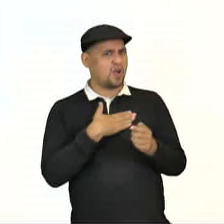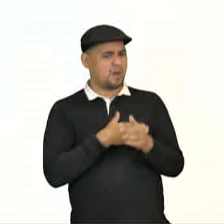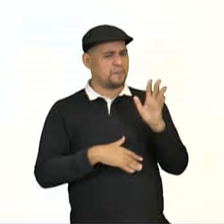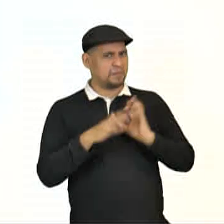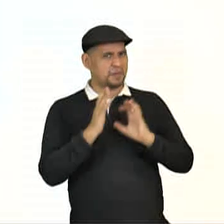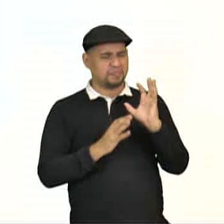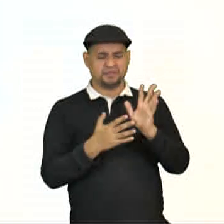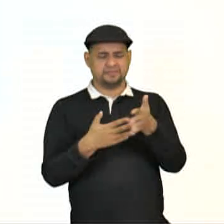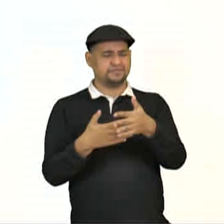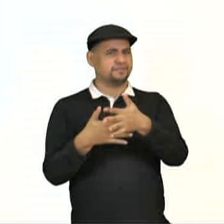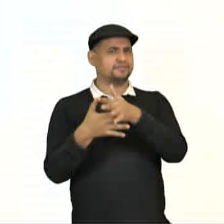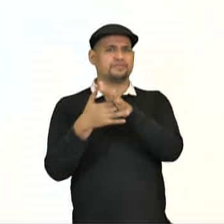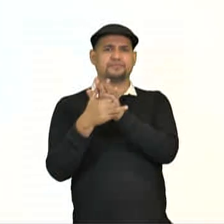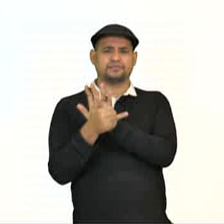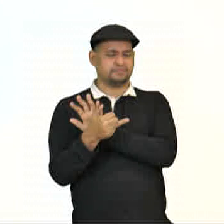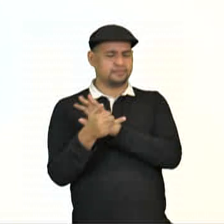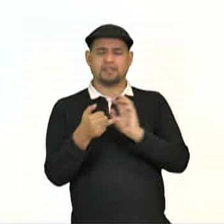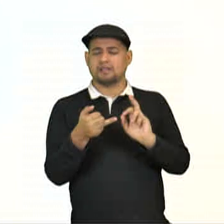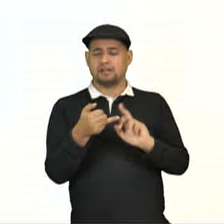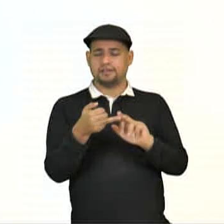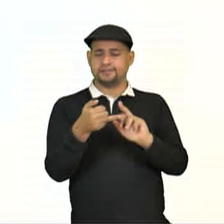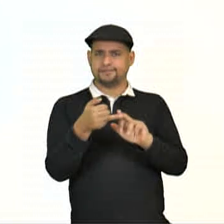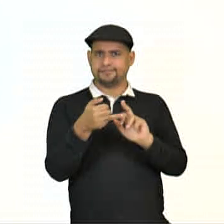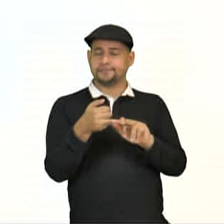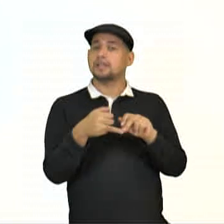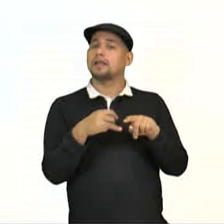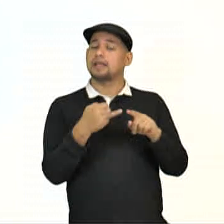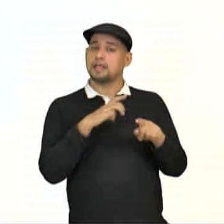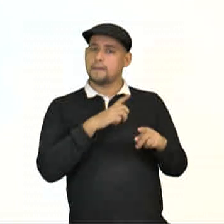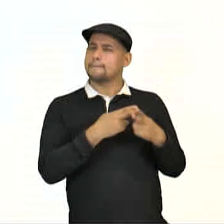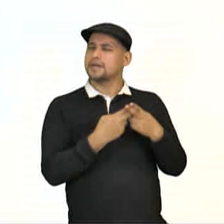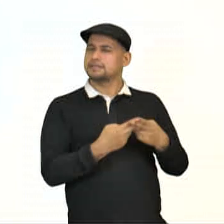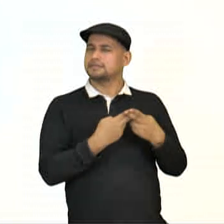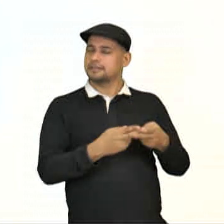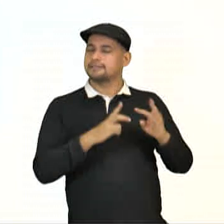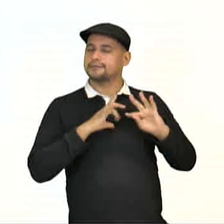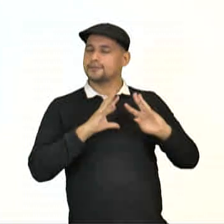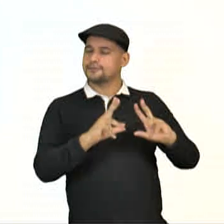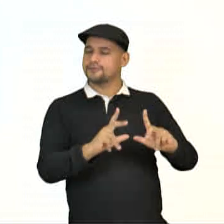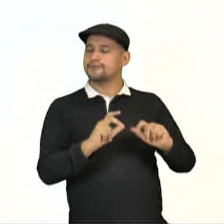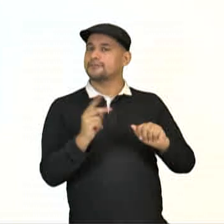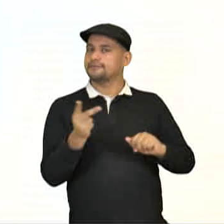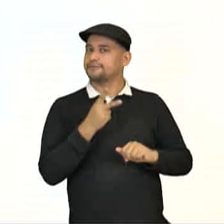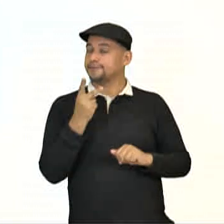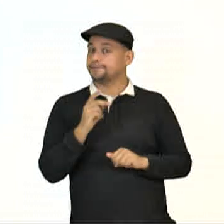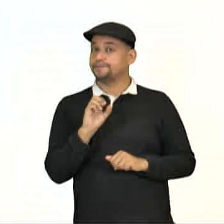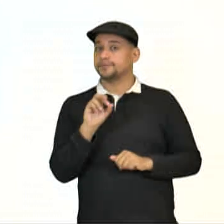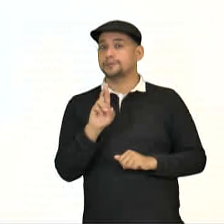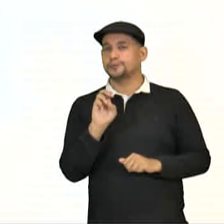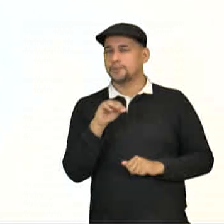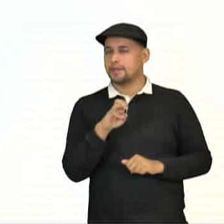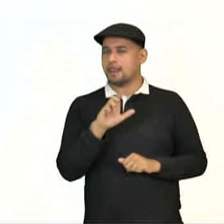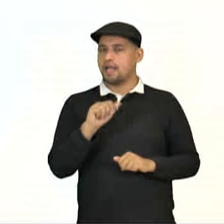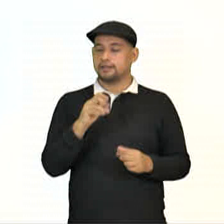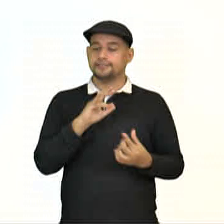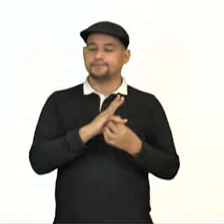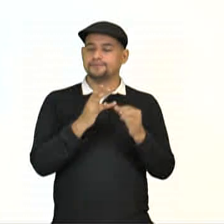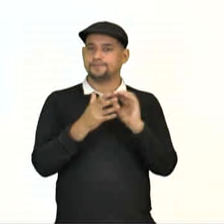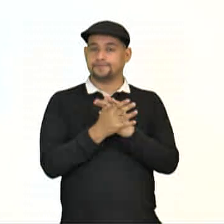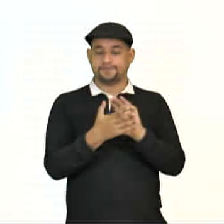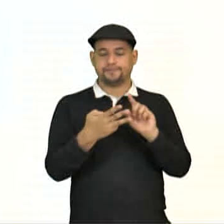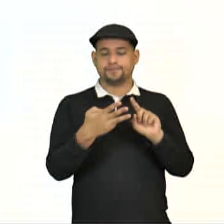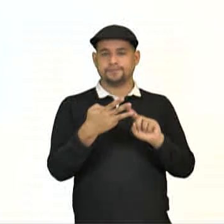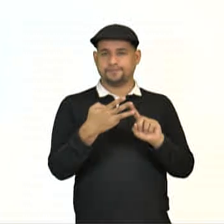tinha sido a melhor coisa. Pois quem tem paciência tem tudo, disse Orunmila, e se casou com